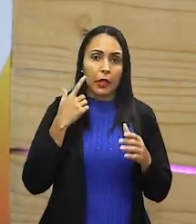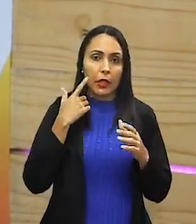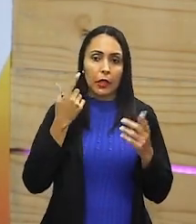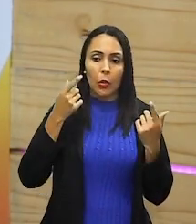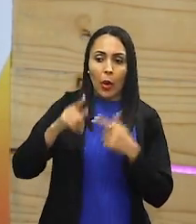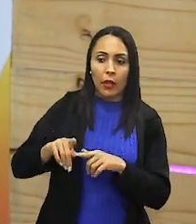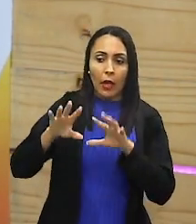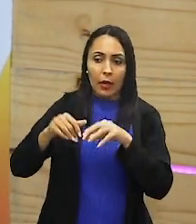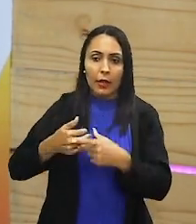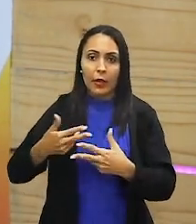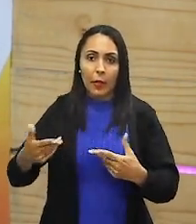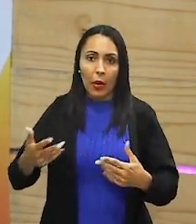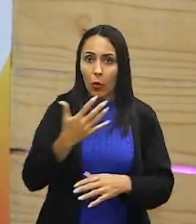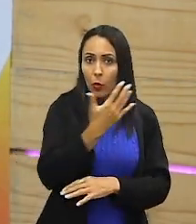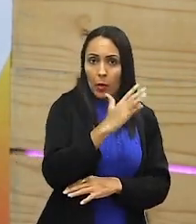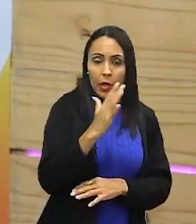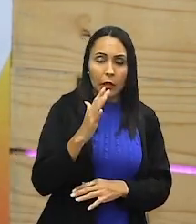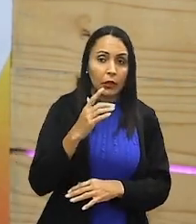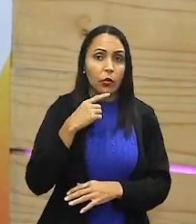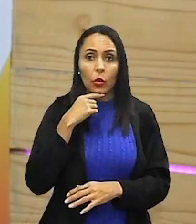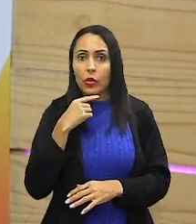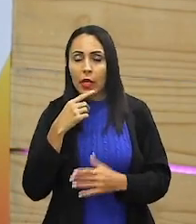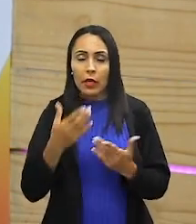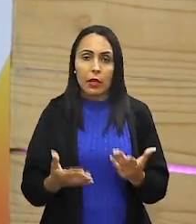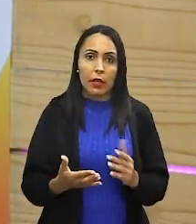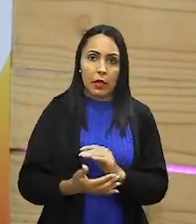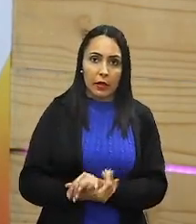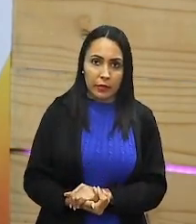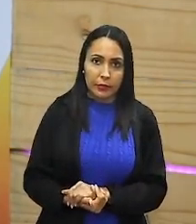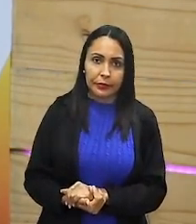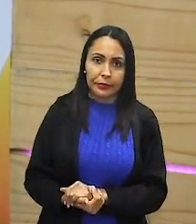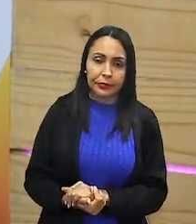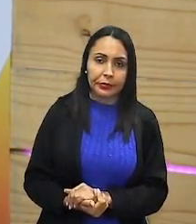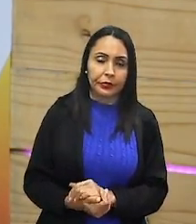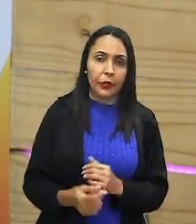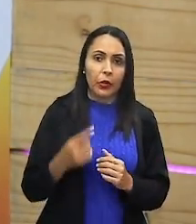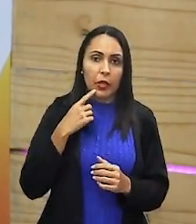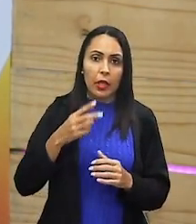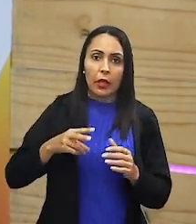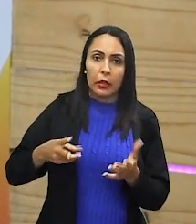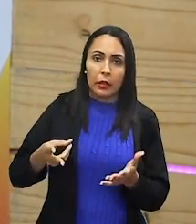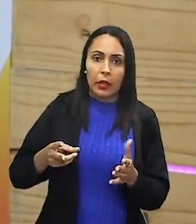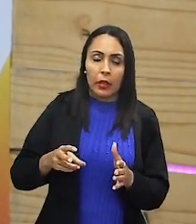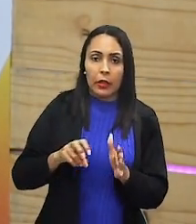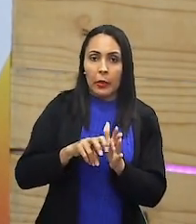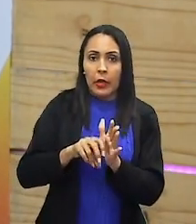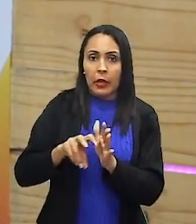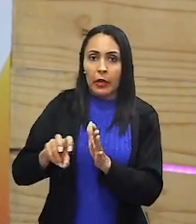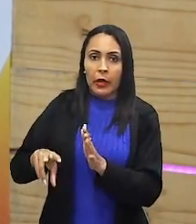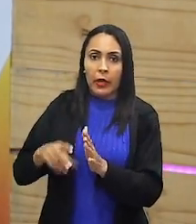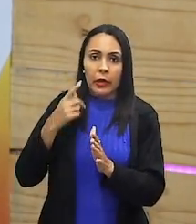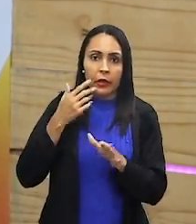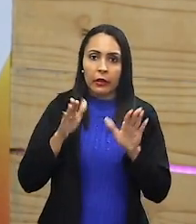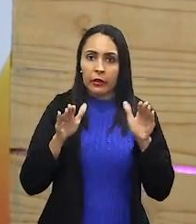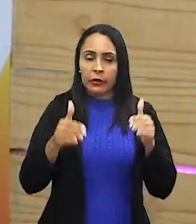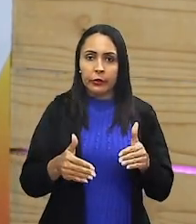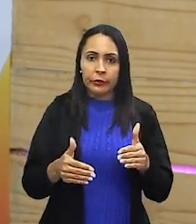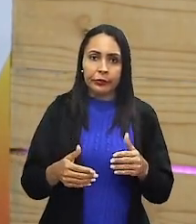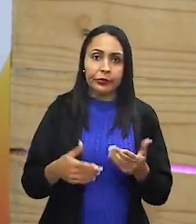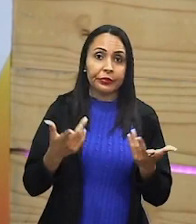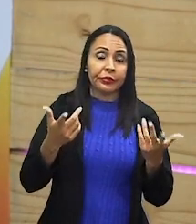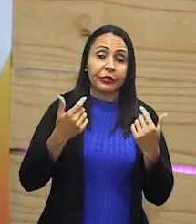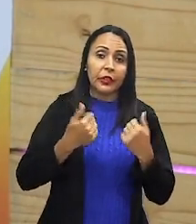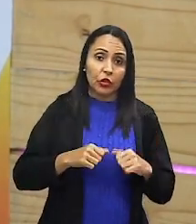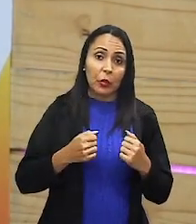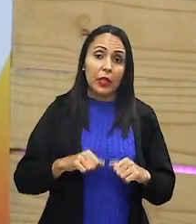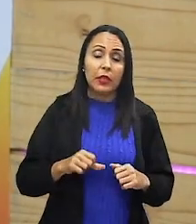animal. Vírus de planta não consegue nada no animal. Não consegue nada numa bactéria, porque eles são parasitas específicos. Eles precisam